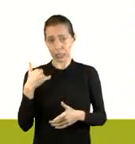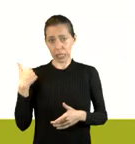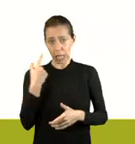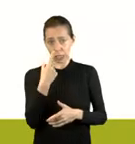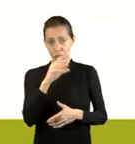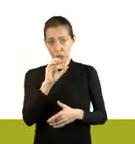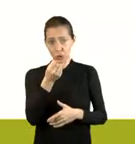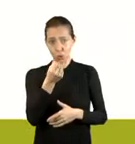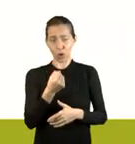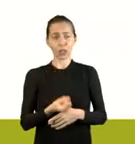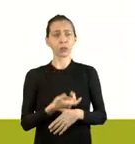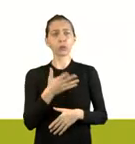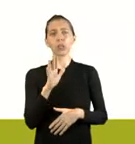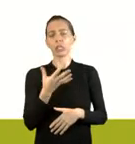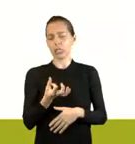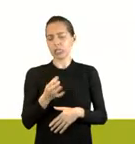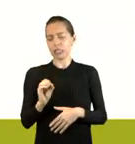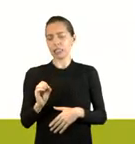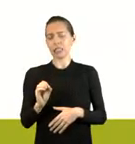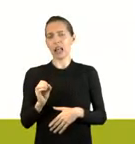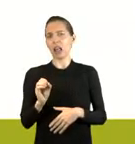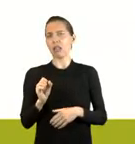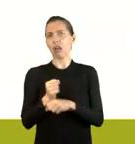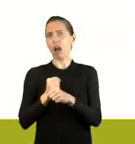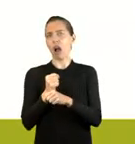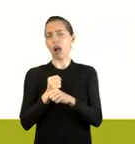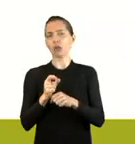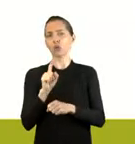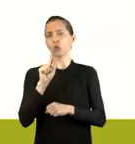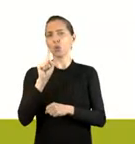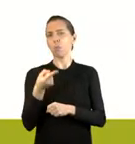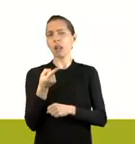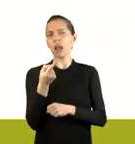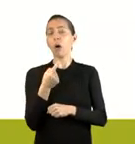no meu primeiro milhão aos 60 anos? R$300.